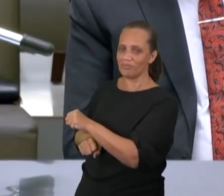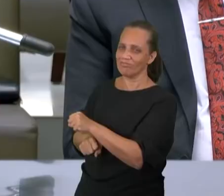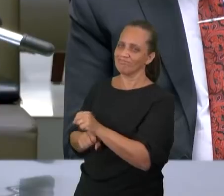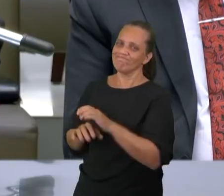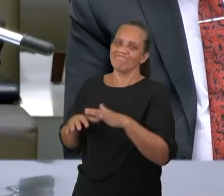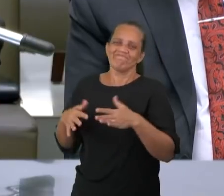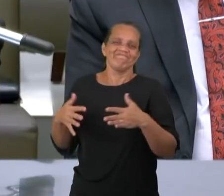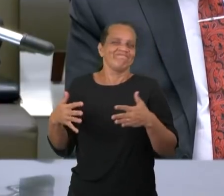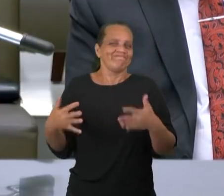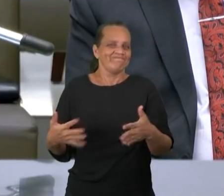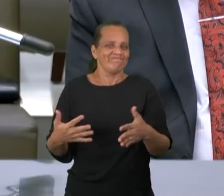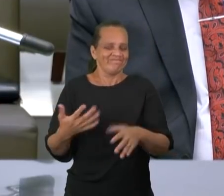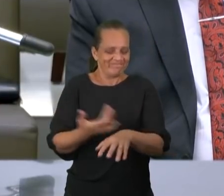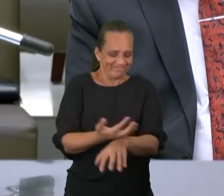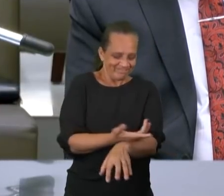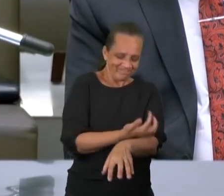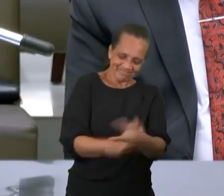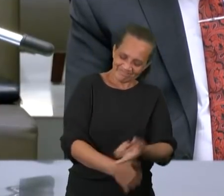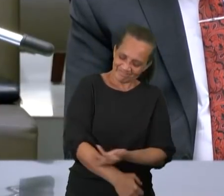irmãos,